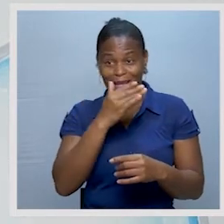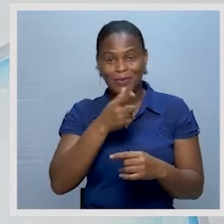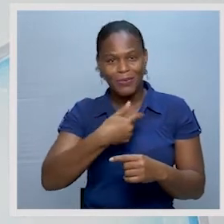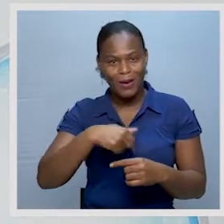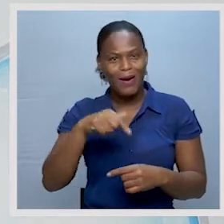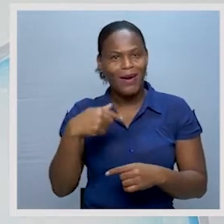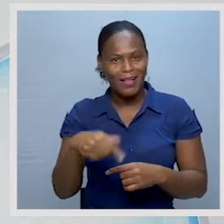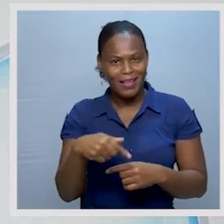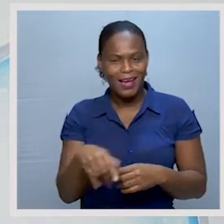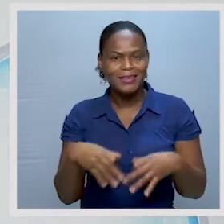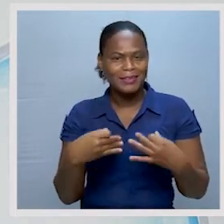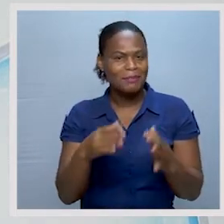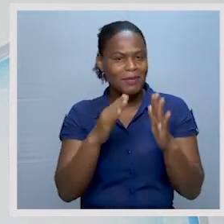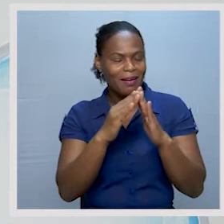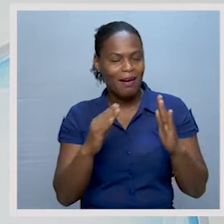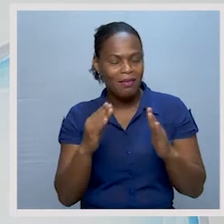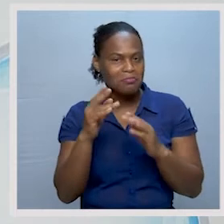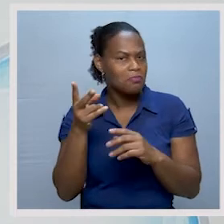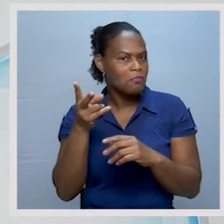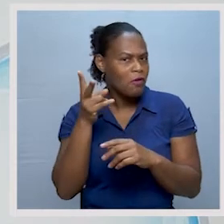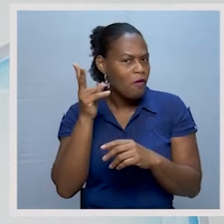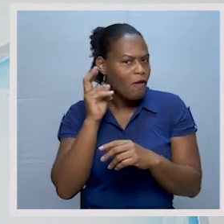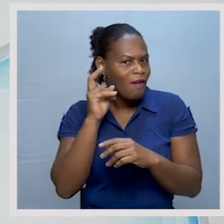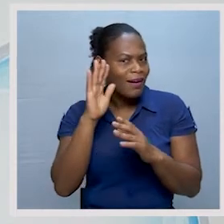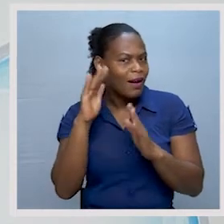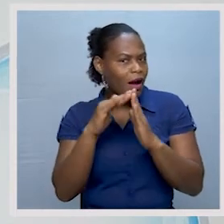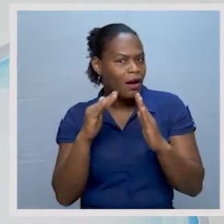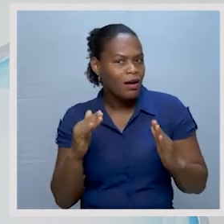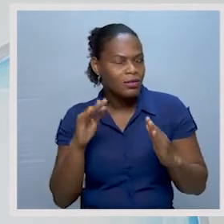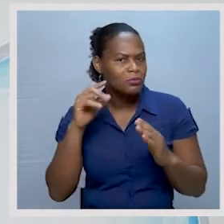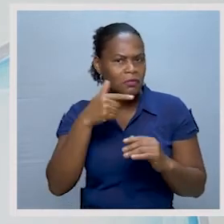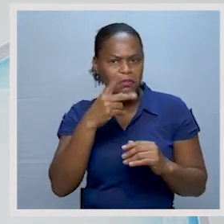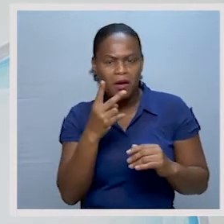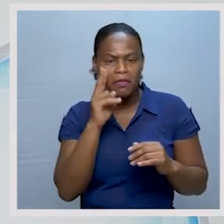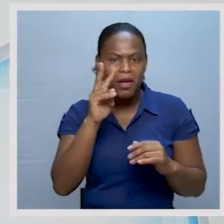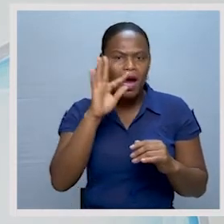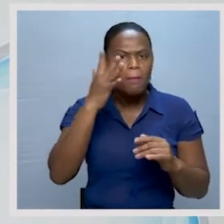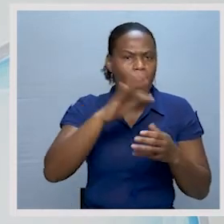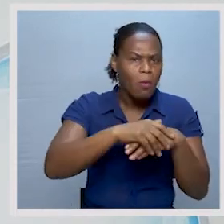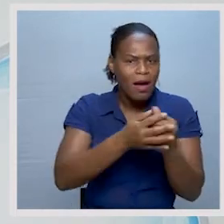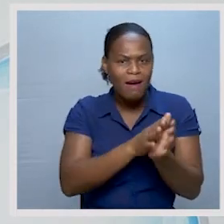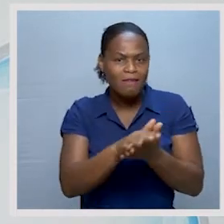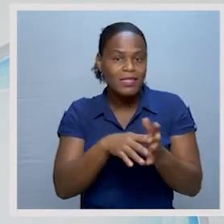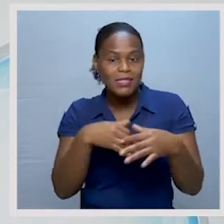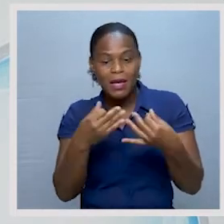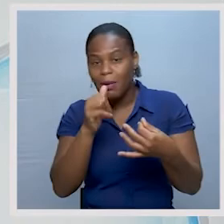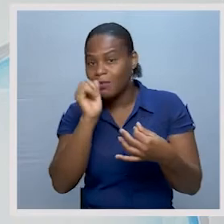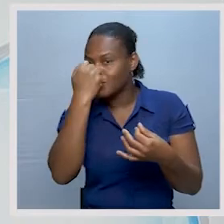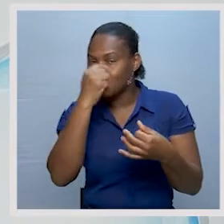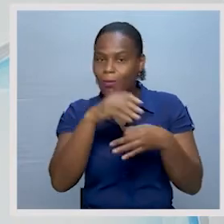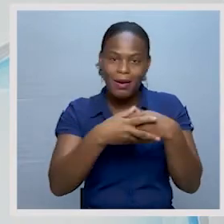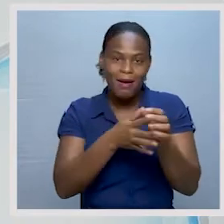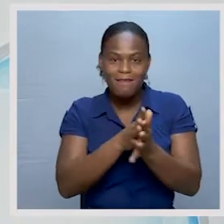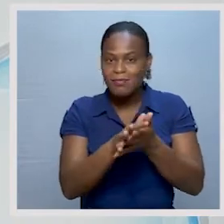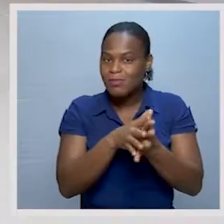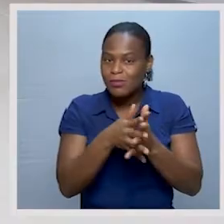sempre, lá em casa, quer na rádio, na televisão, lava as mãos, sempre com água